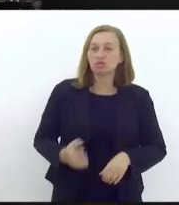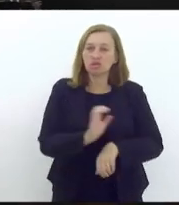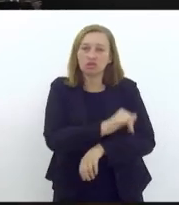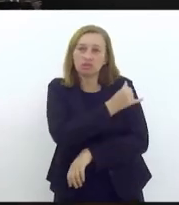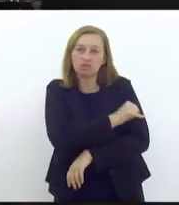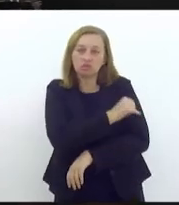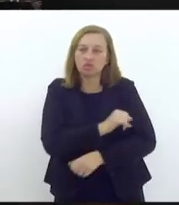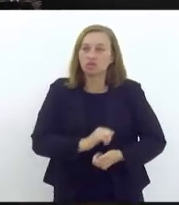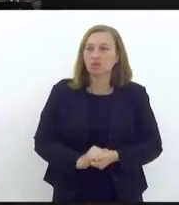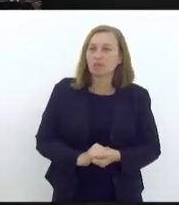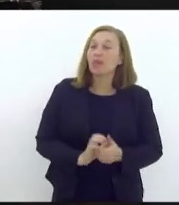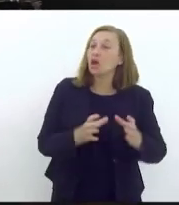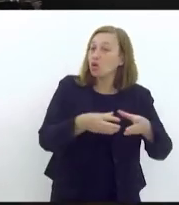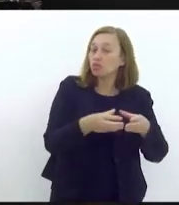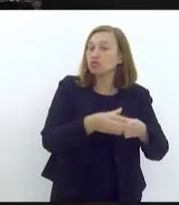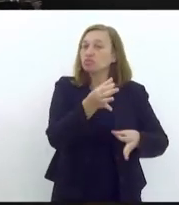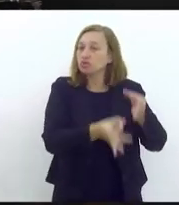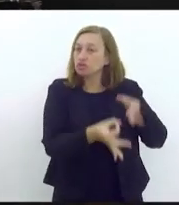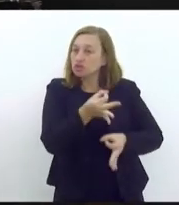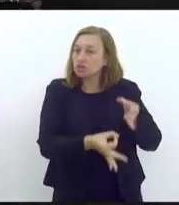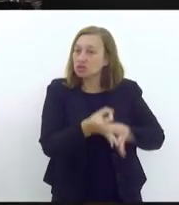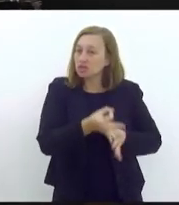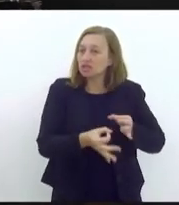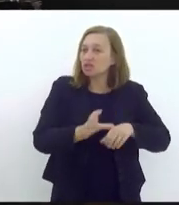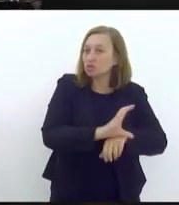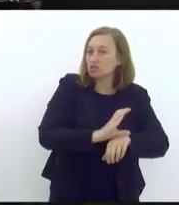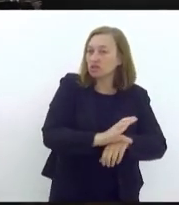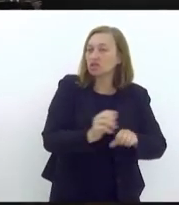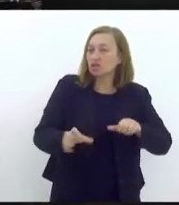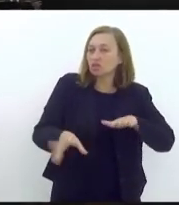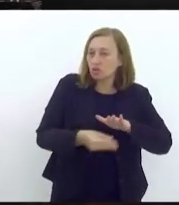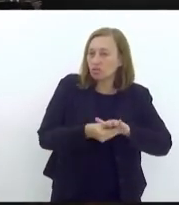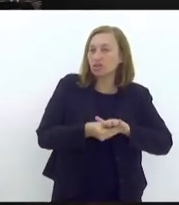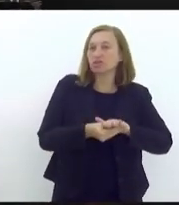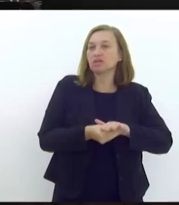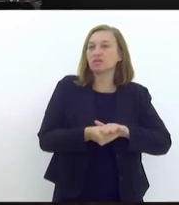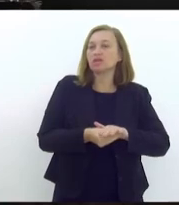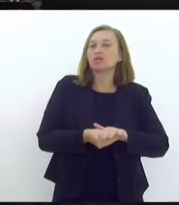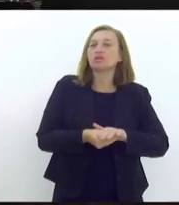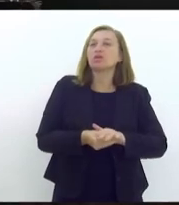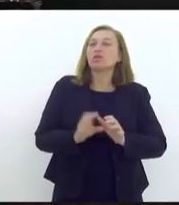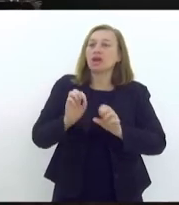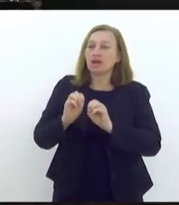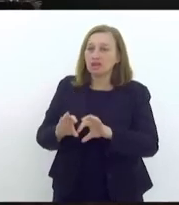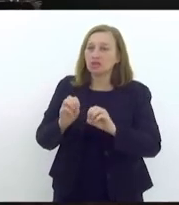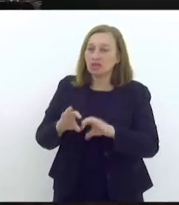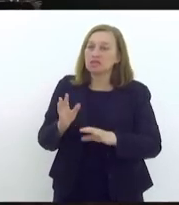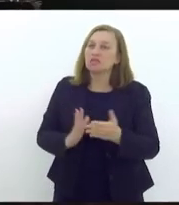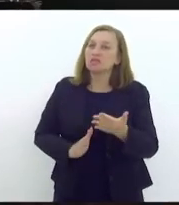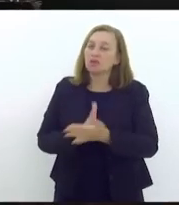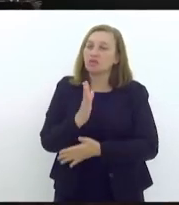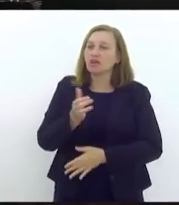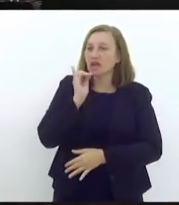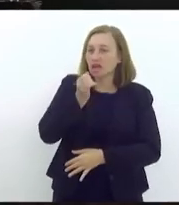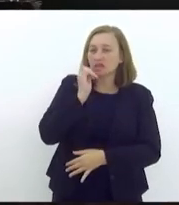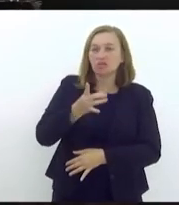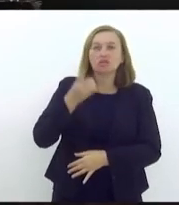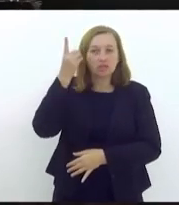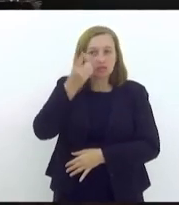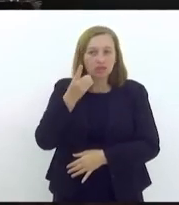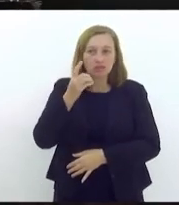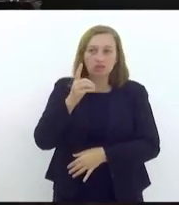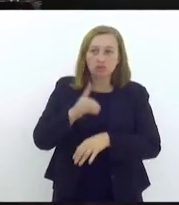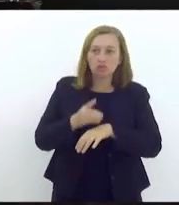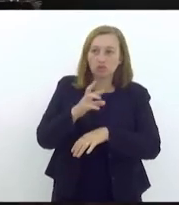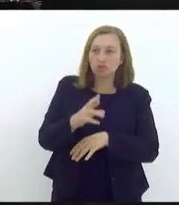pareceres das comissões de condições de Justiça pela constitucionalidade com emendas de educação favorável relatores Deputado Dr Serginho